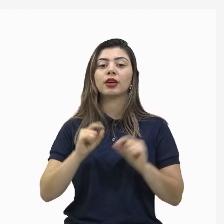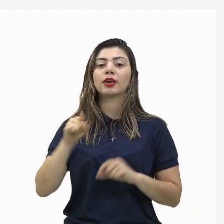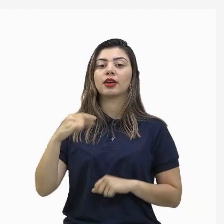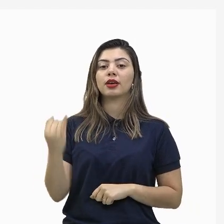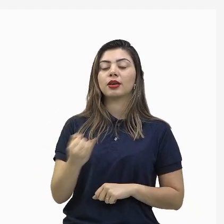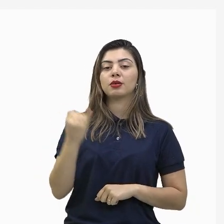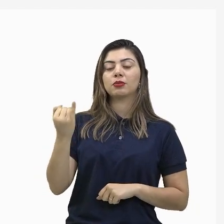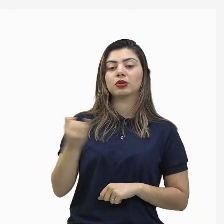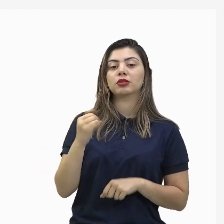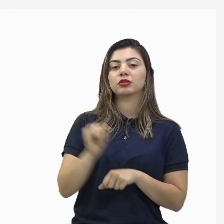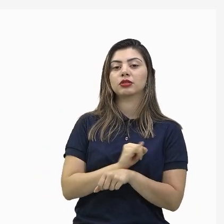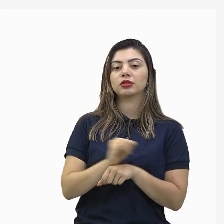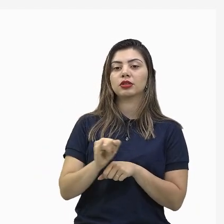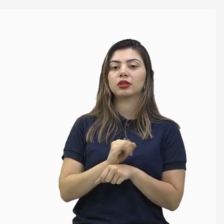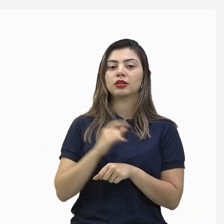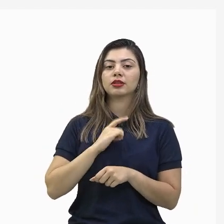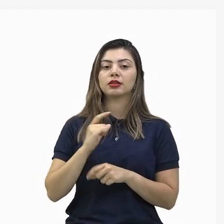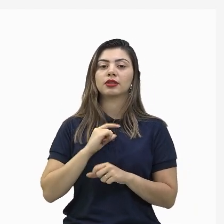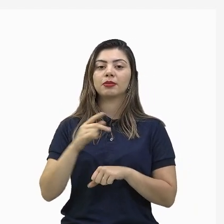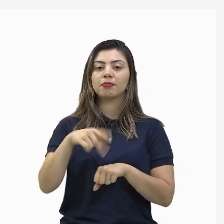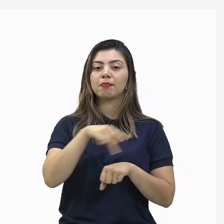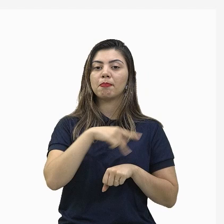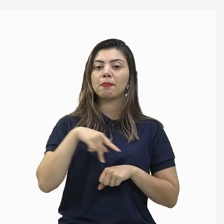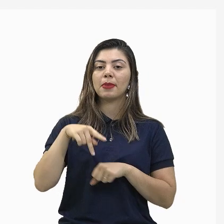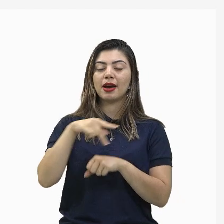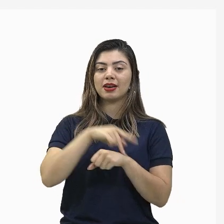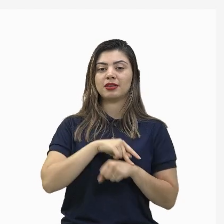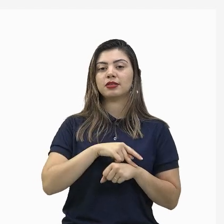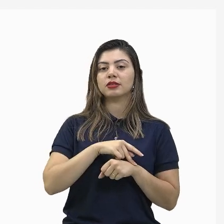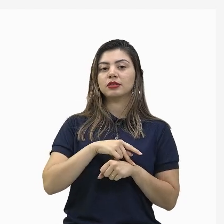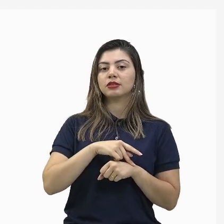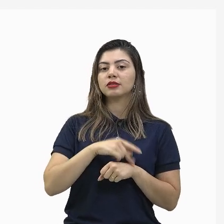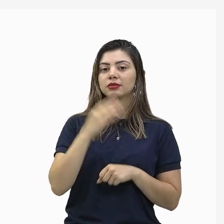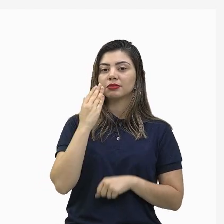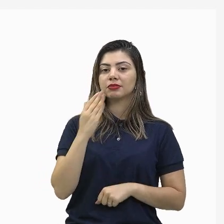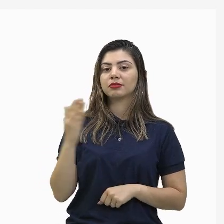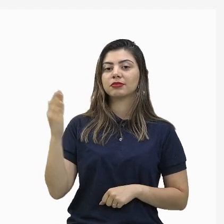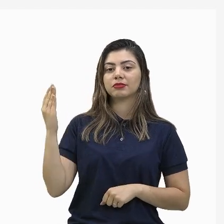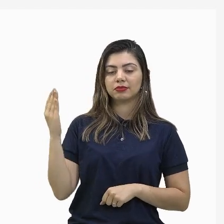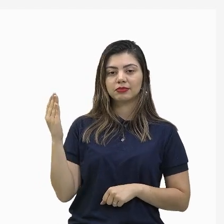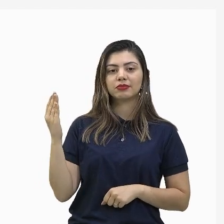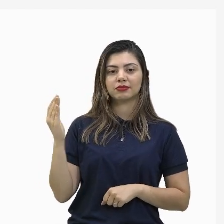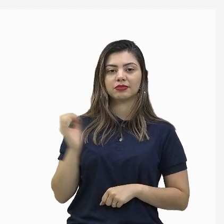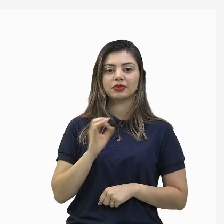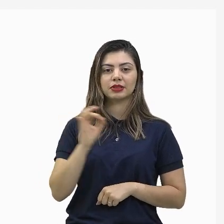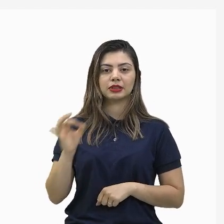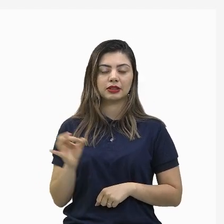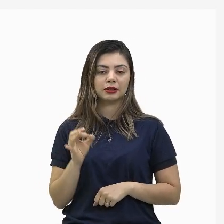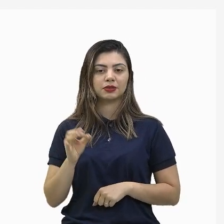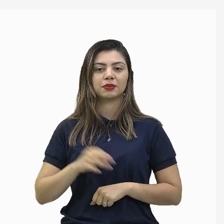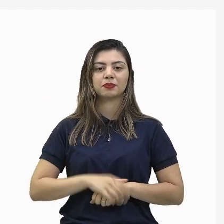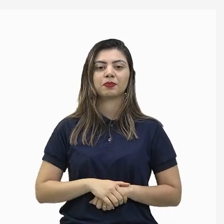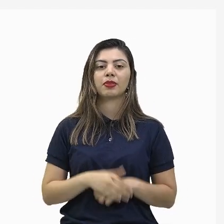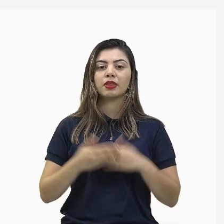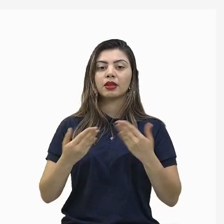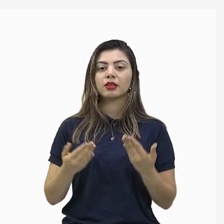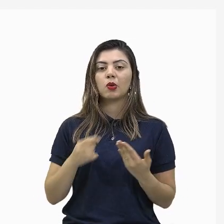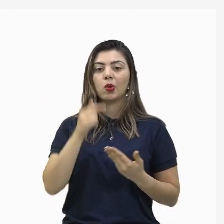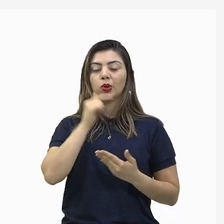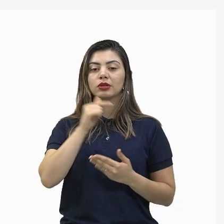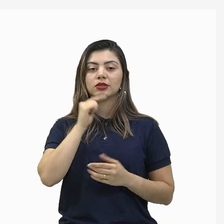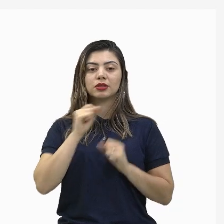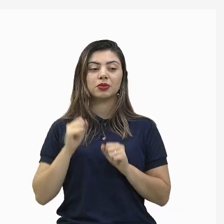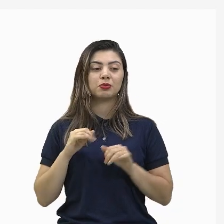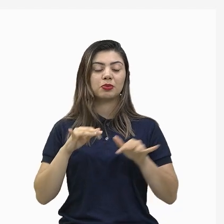envolveu Áustria-Hungria, Alemanha e Império Otomano e Bulgária, além da Rússia, que avançou, mas